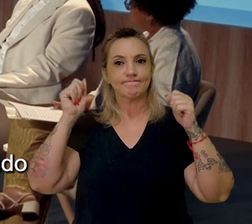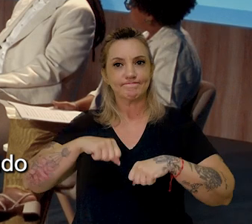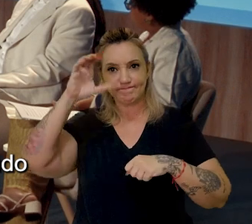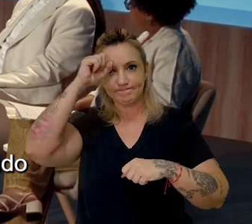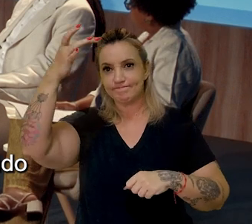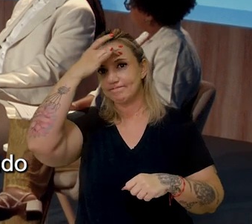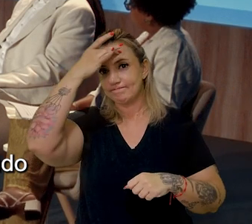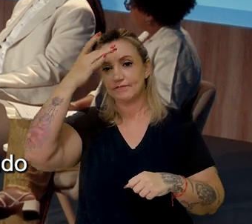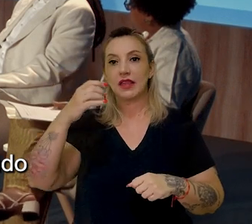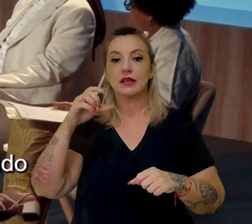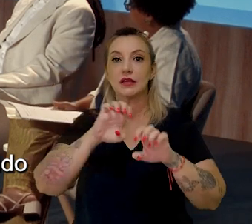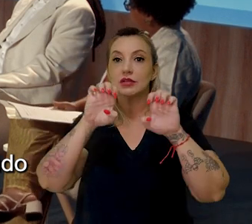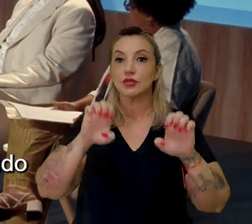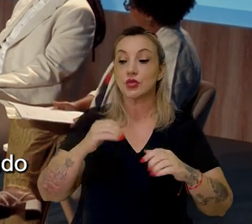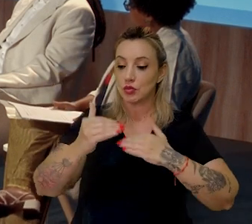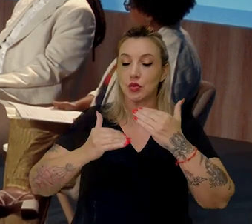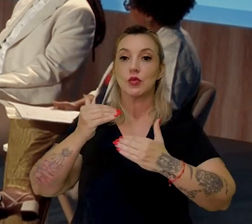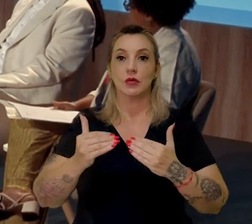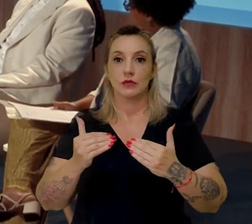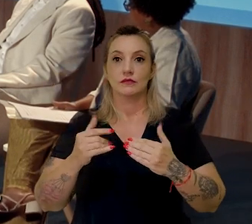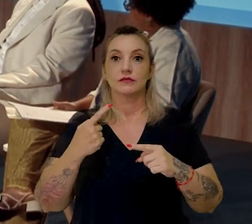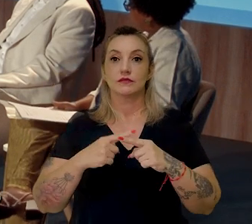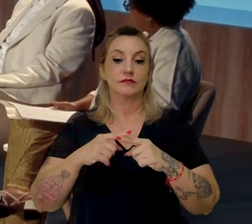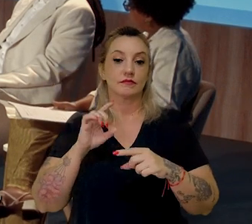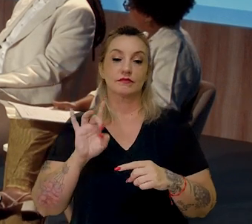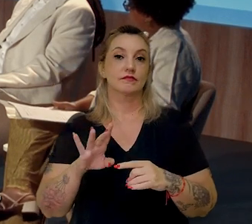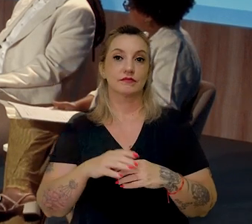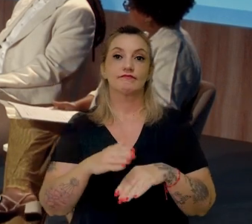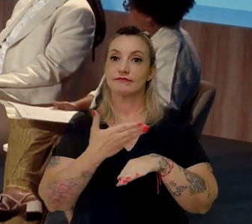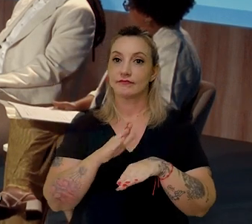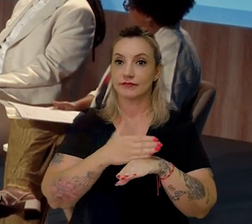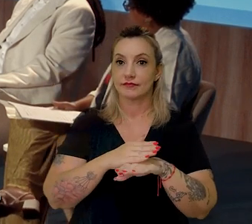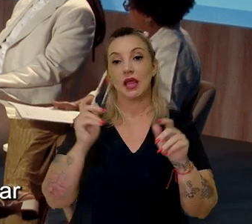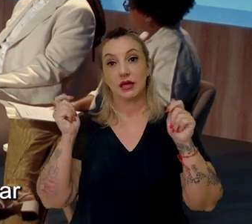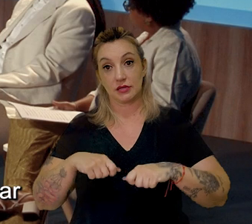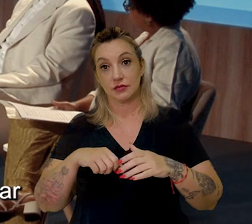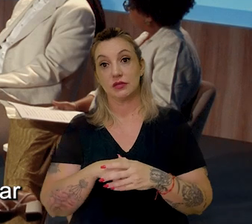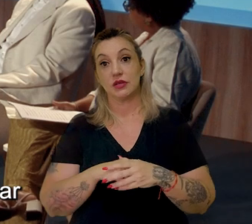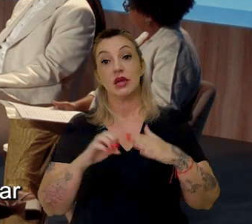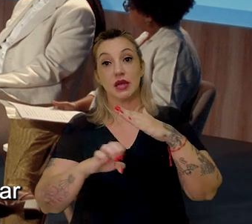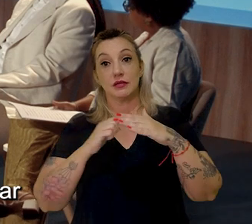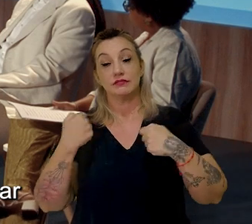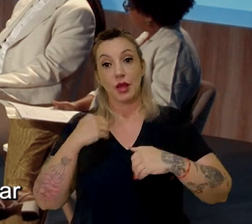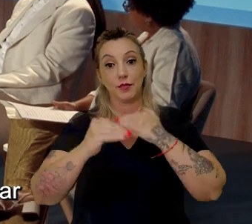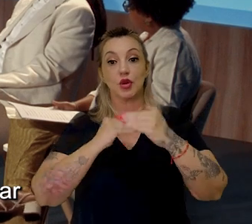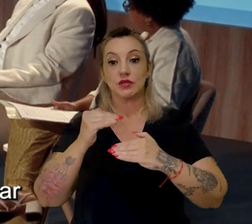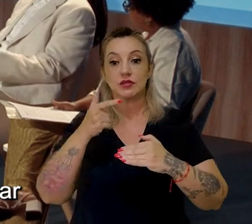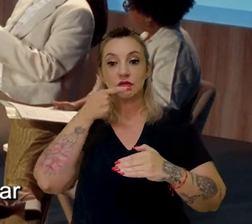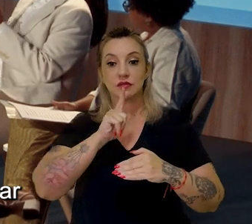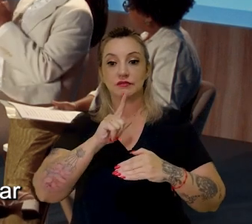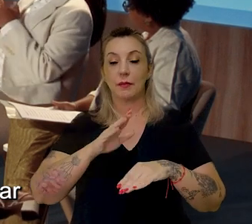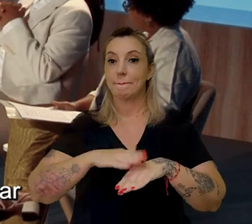conscientizando e estruturando processos Porque não basta só Treinamentos e capacitação a empresa precisa de processos para